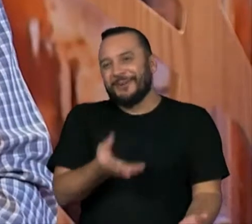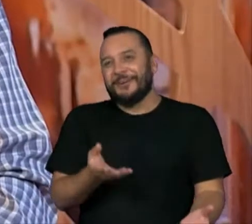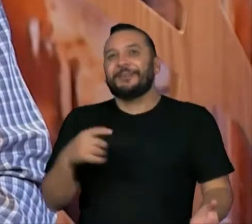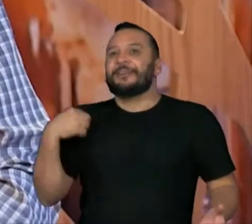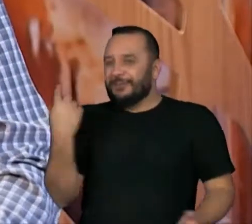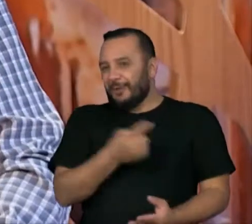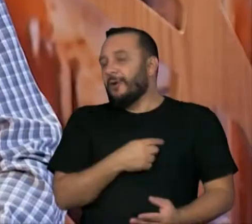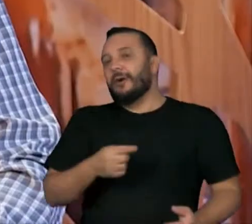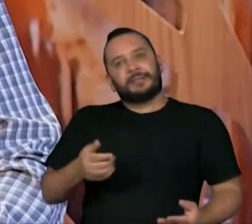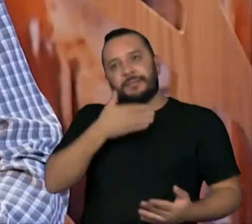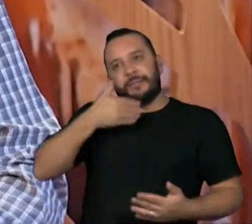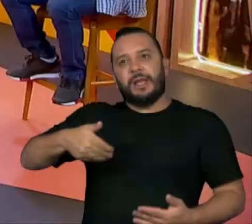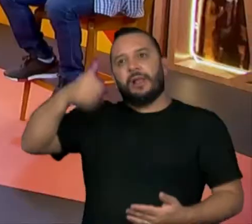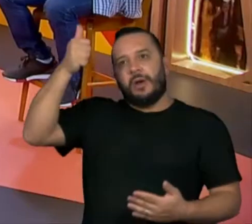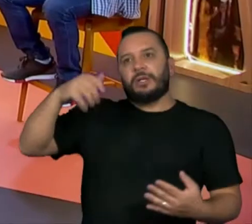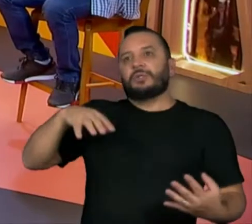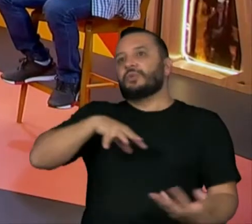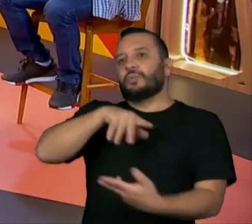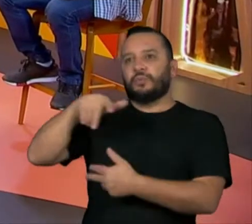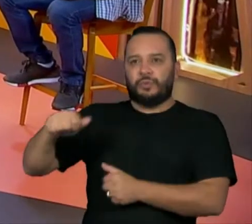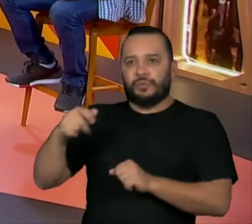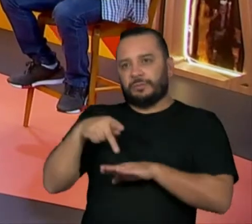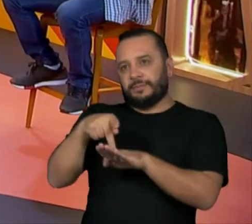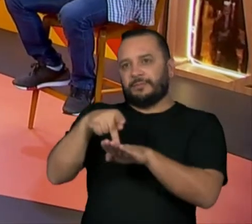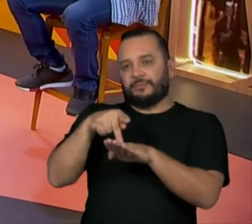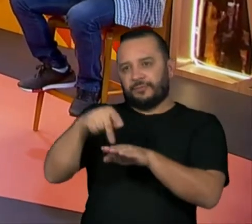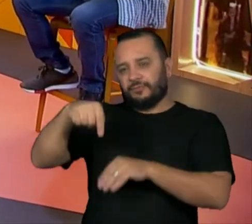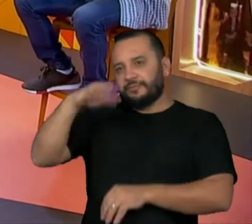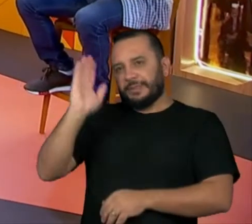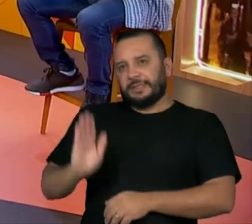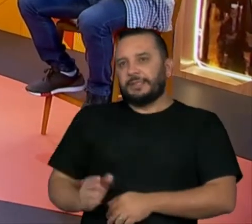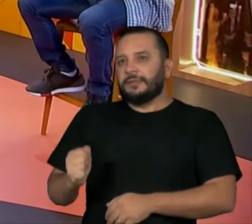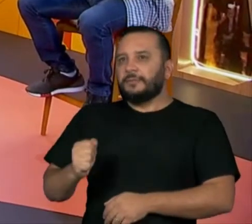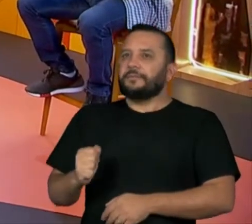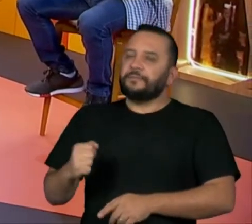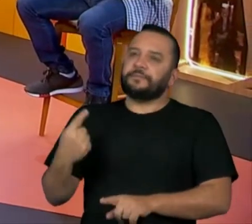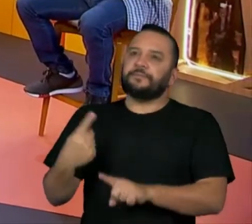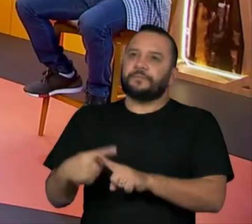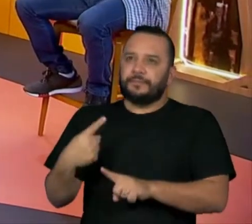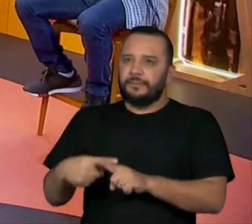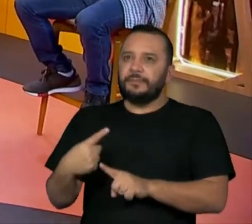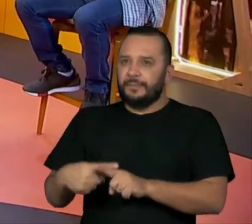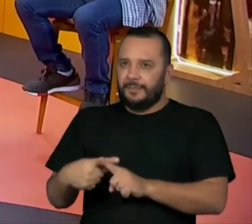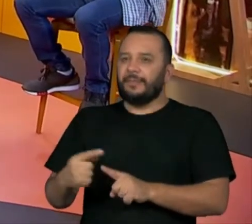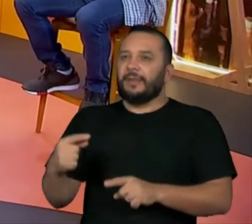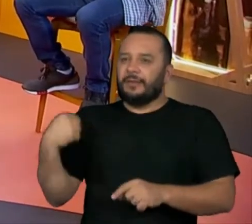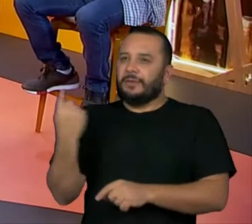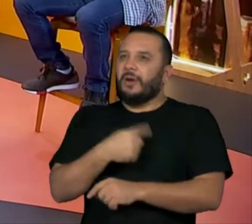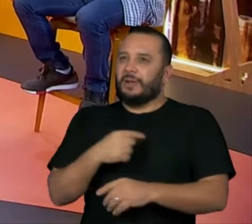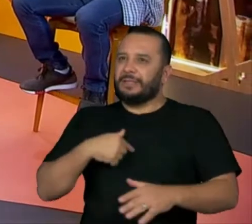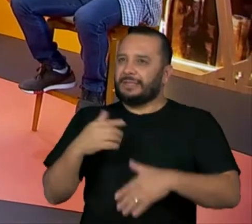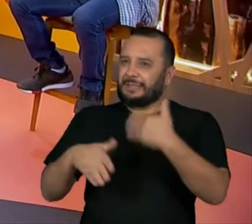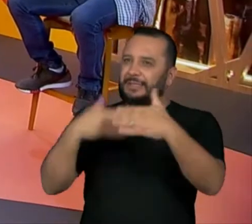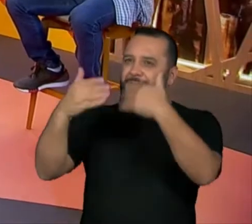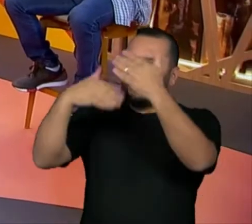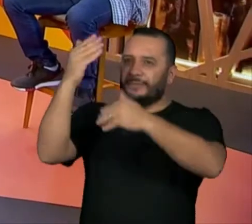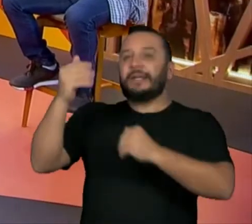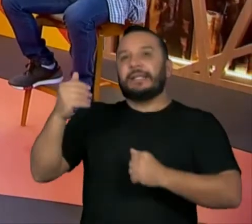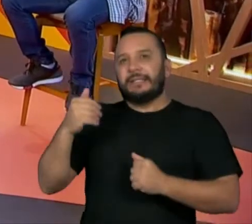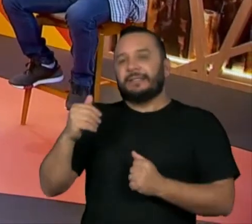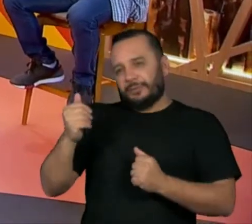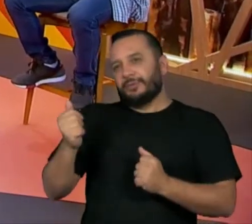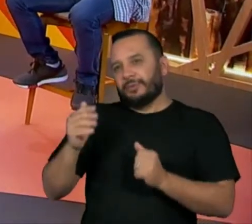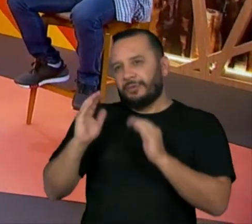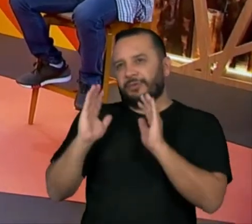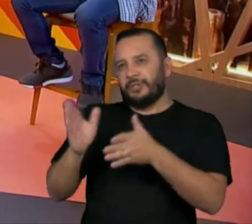supremacia hoje no mundo, né? Isso porque temos aí um déficit de desenvolvimento dado à má gestão